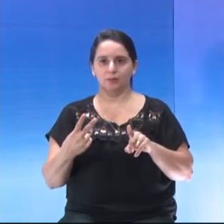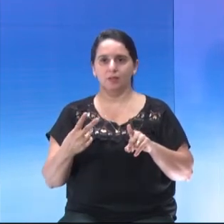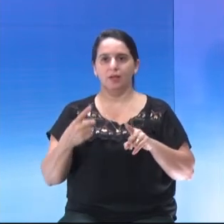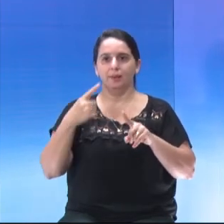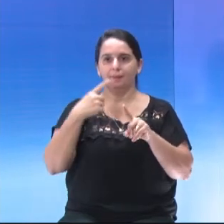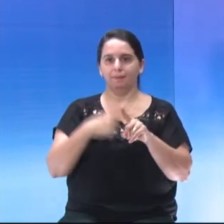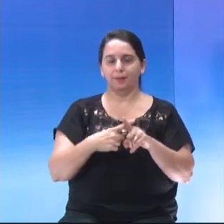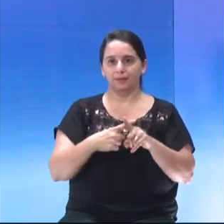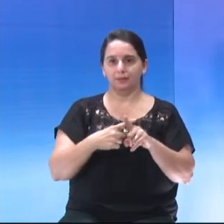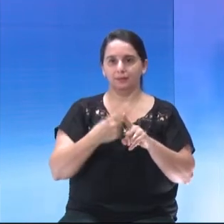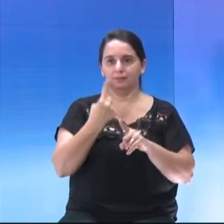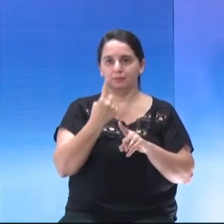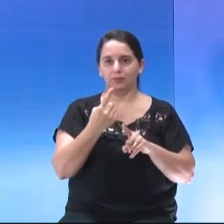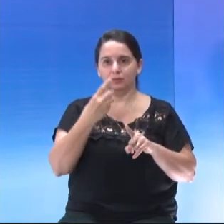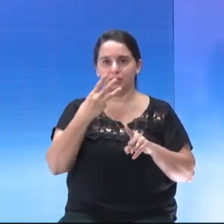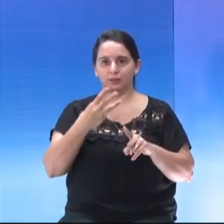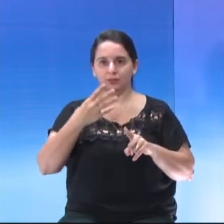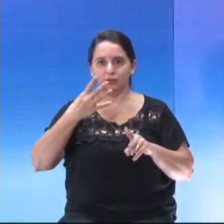aí. Mais